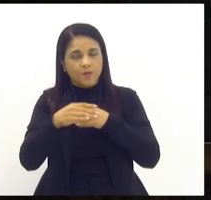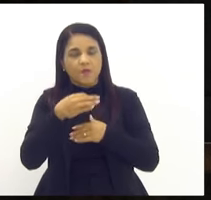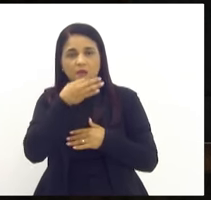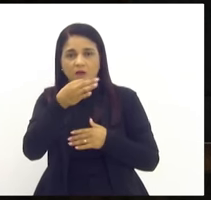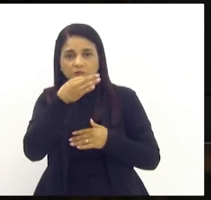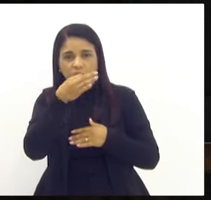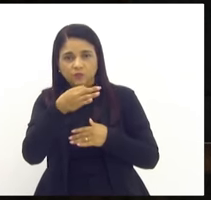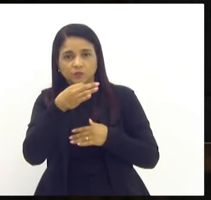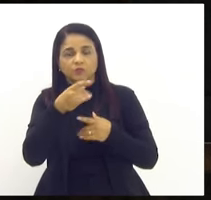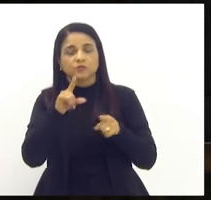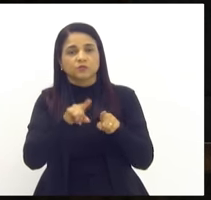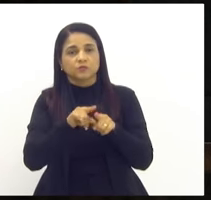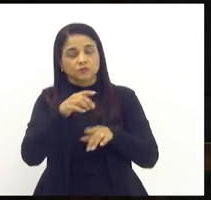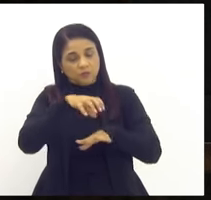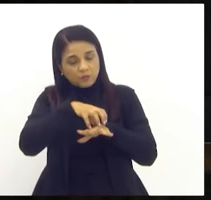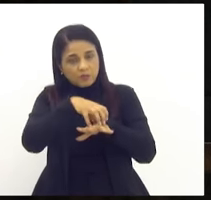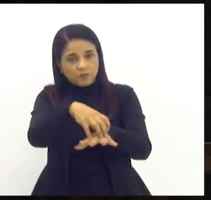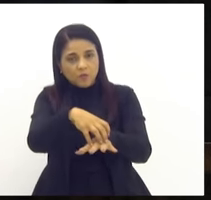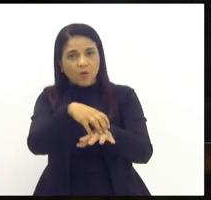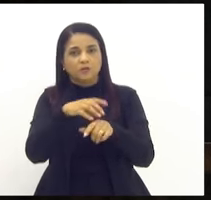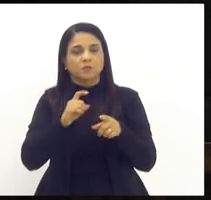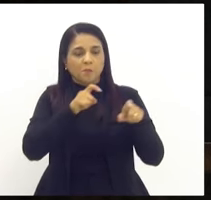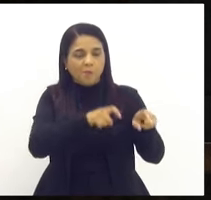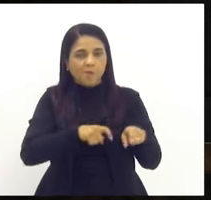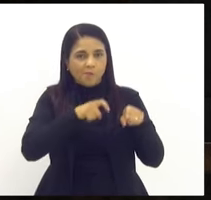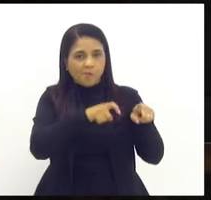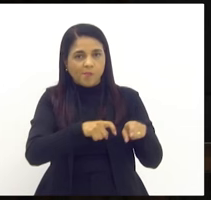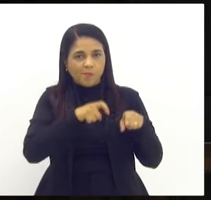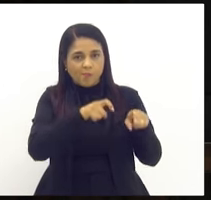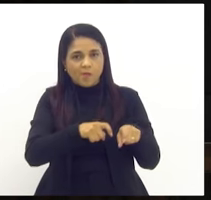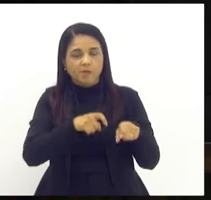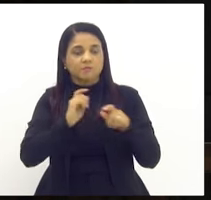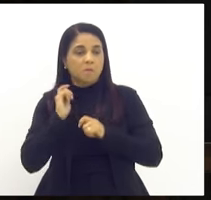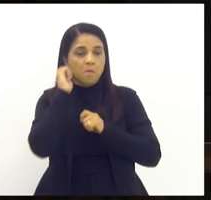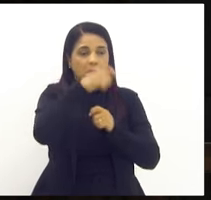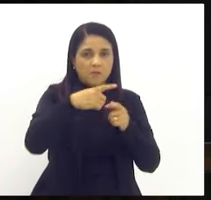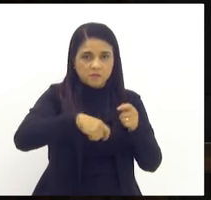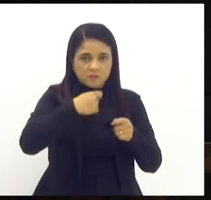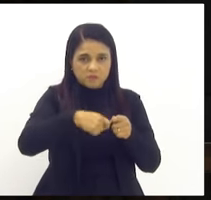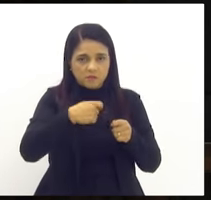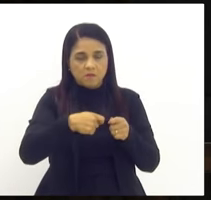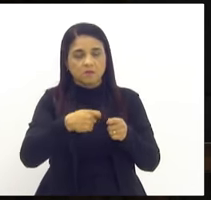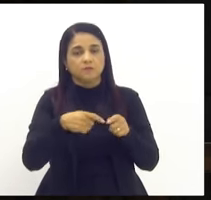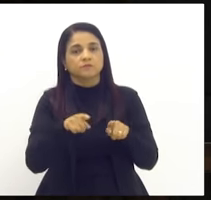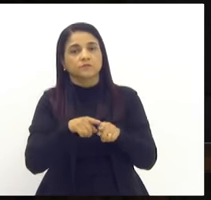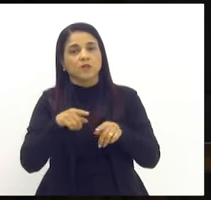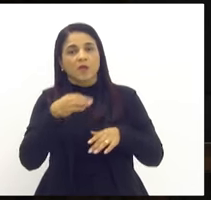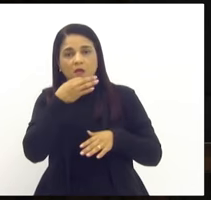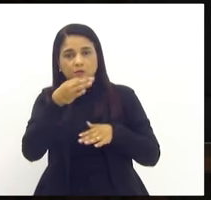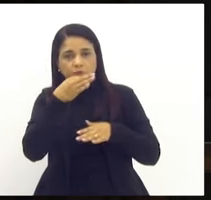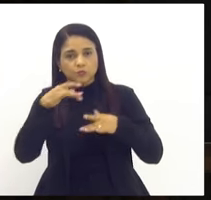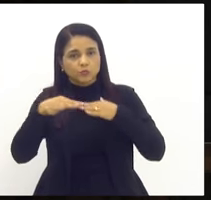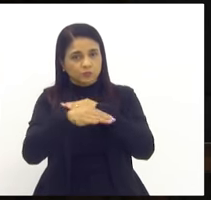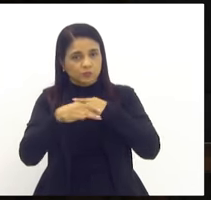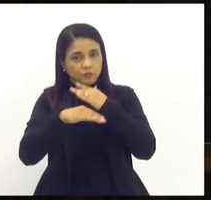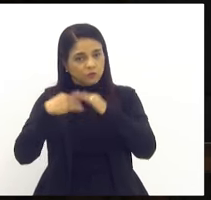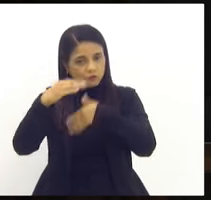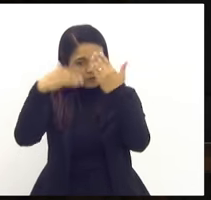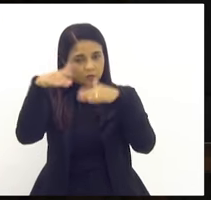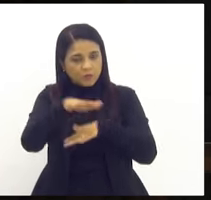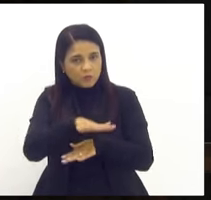transportes de agricultura pecuária e políticas Rural agrária e Pesqueira de assuntos municipais e de